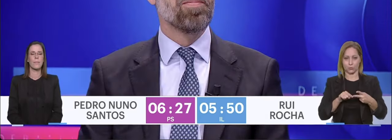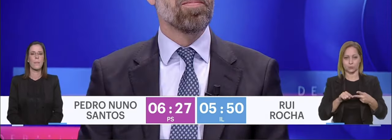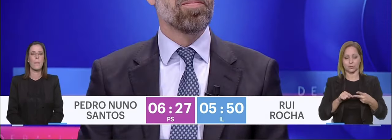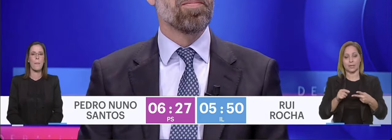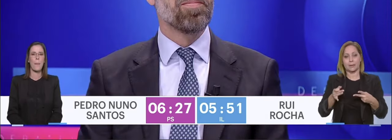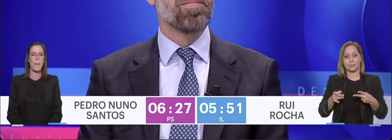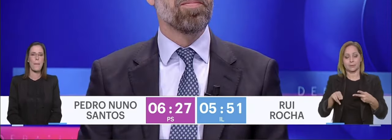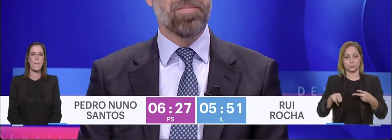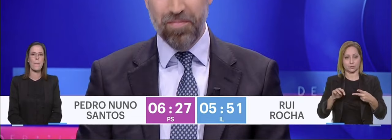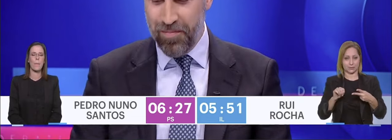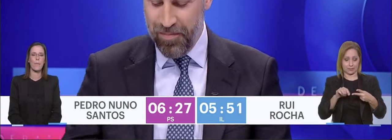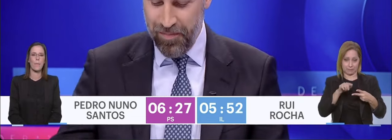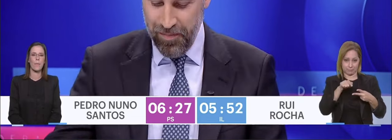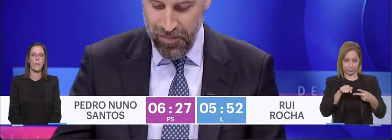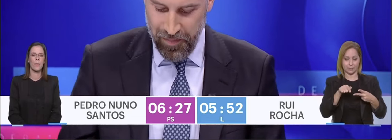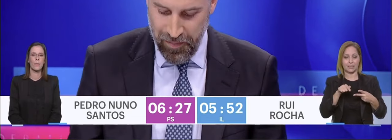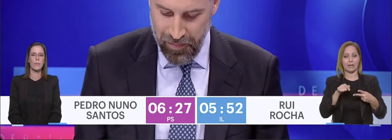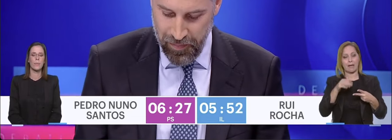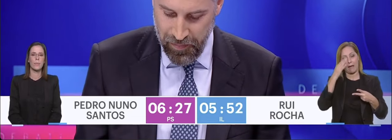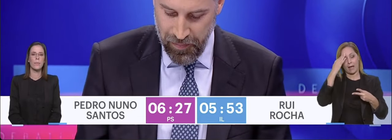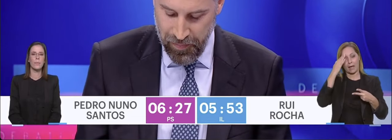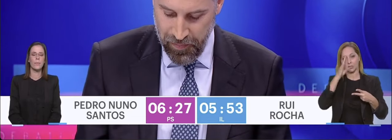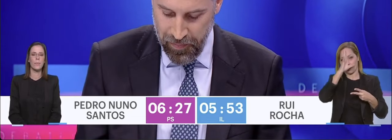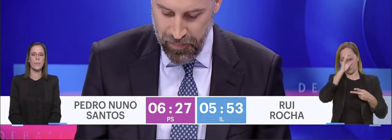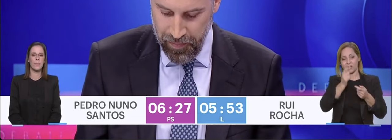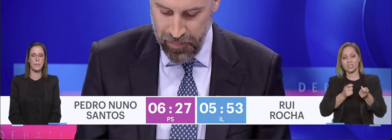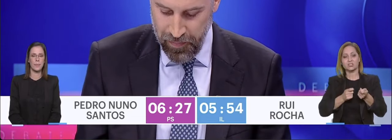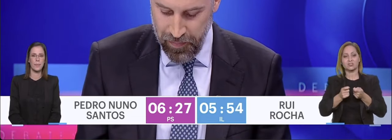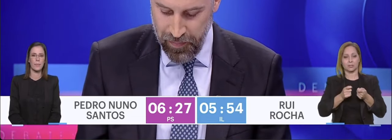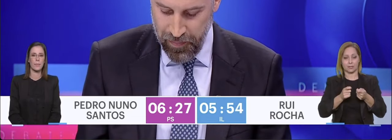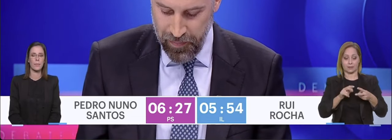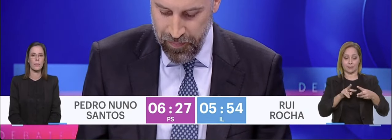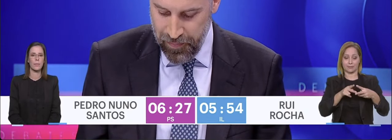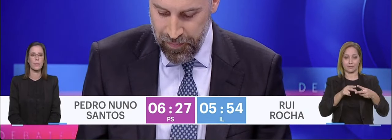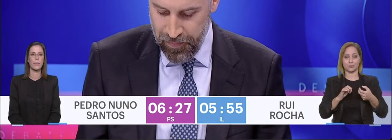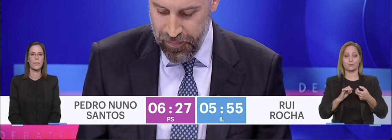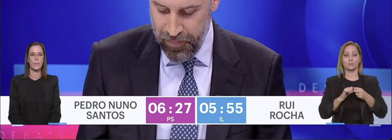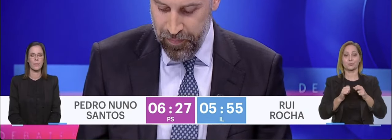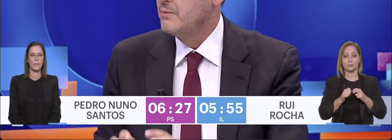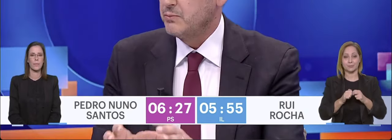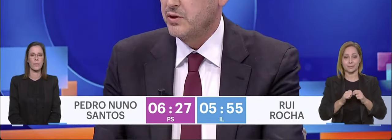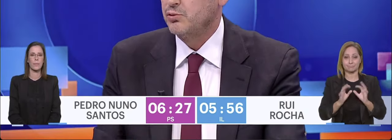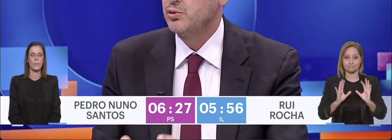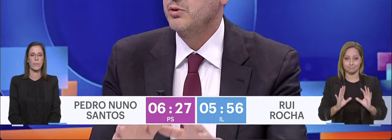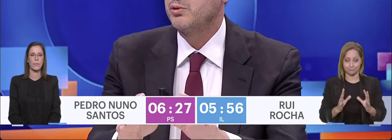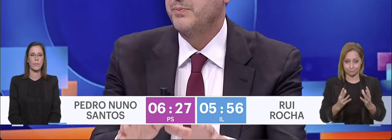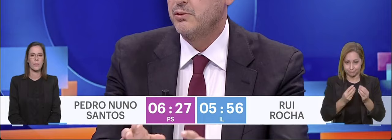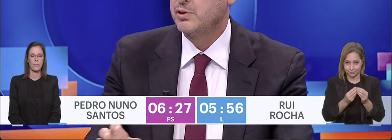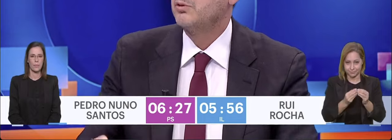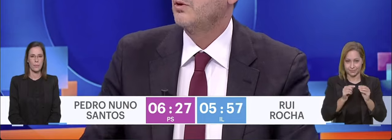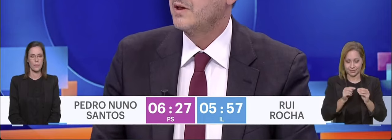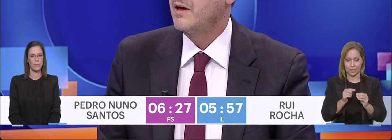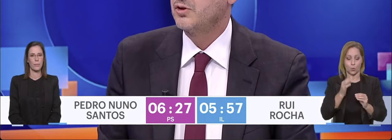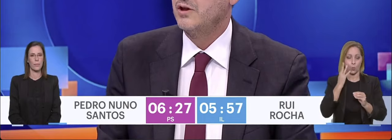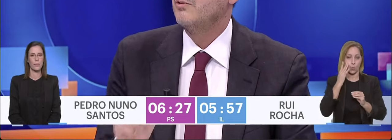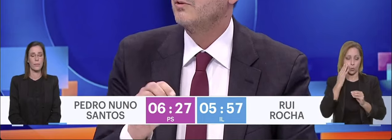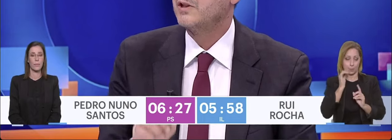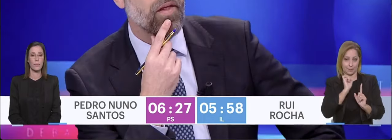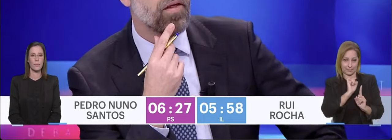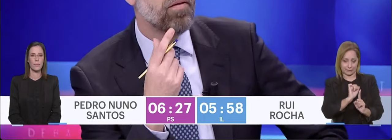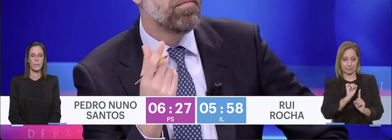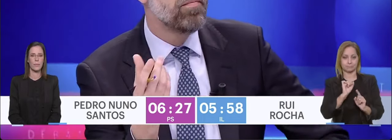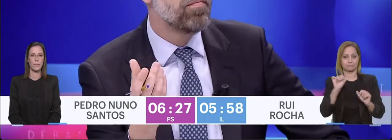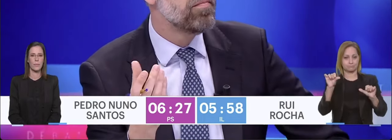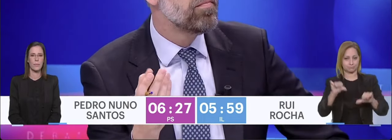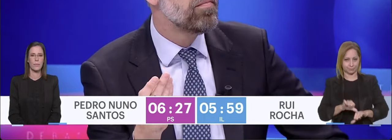Pedro Nuno Santos deve ser deve dirigir o governo portanto são dois problemas que se somam numa única situação mas portanto os números do Pedro no Santos estão errados e não